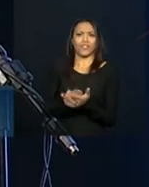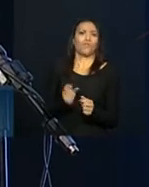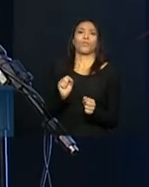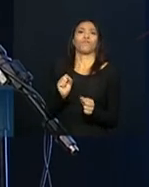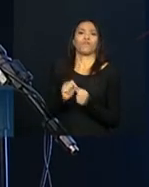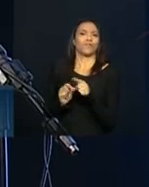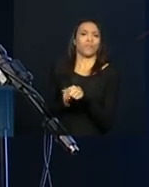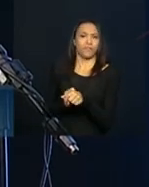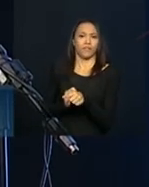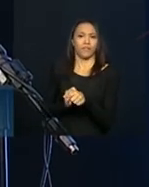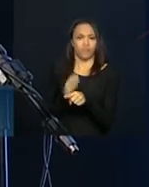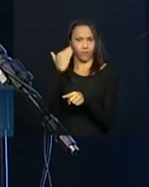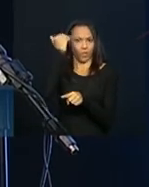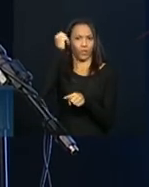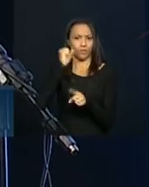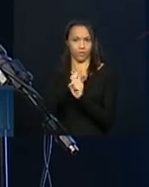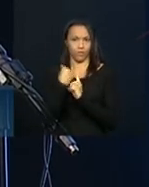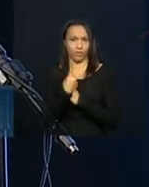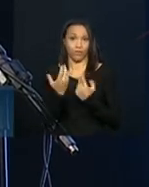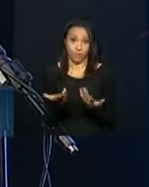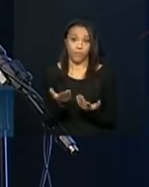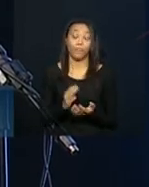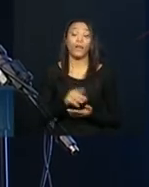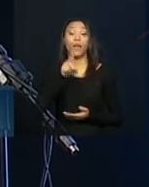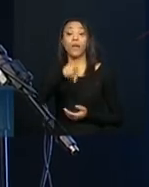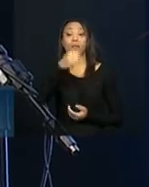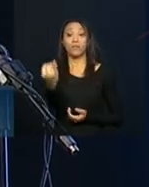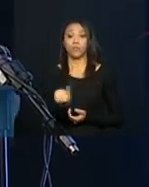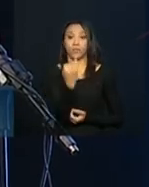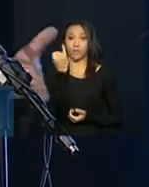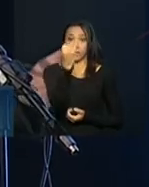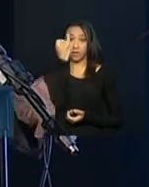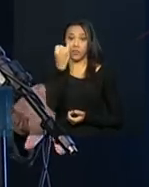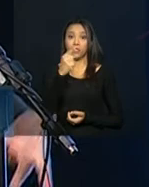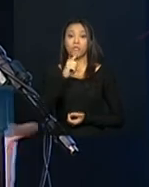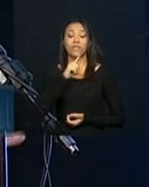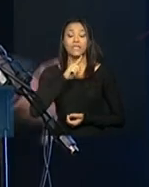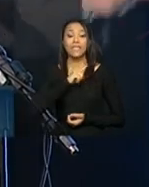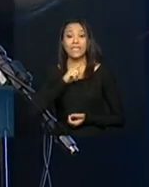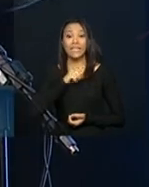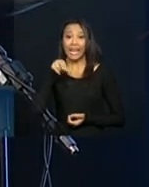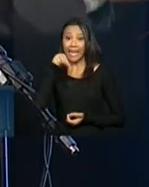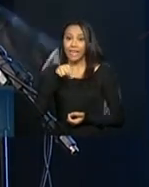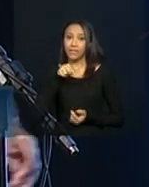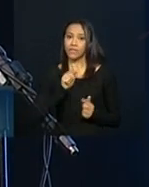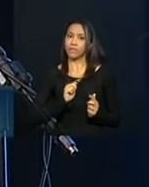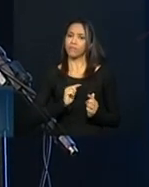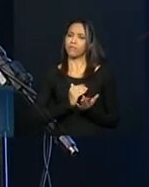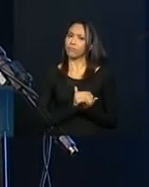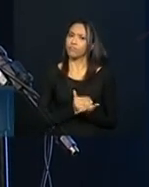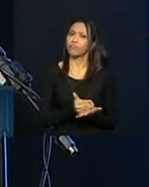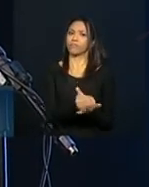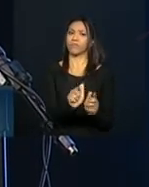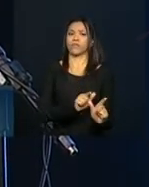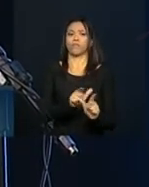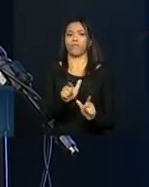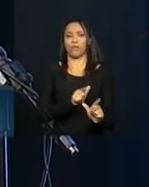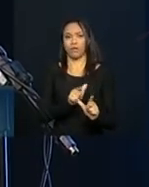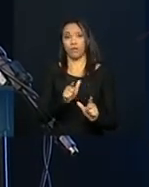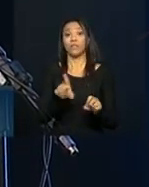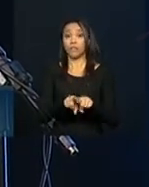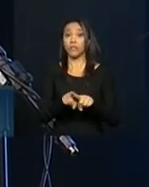nós, é muito importante ter esta iniciativa em parceria com